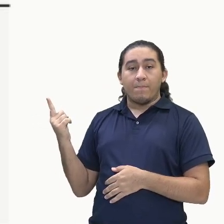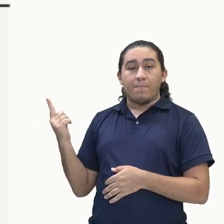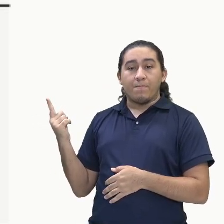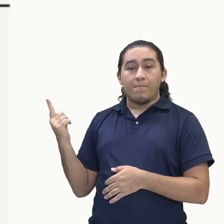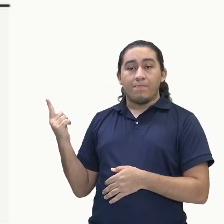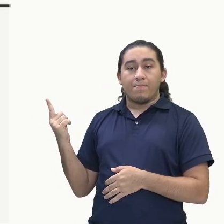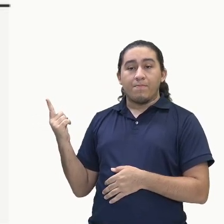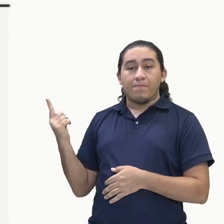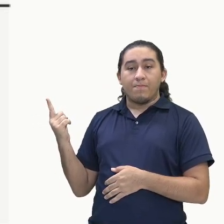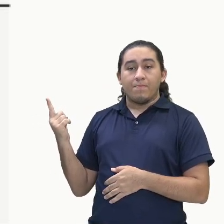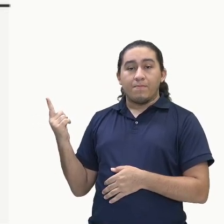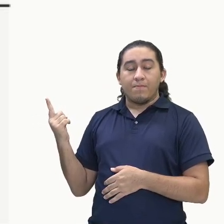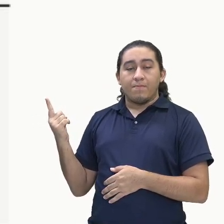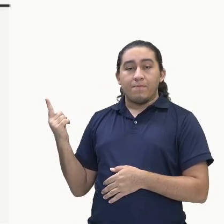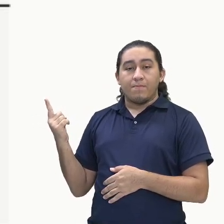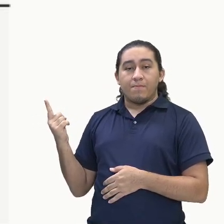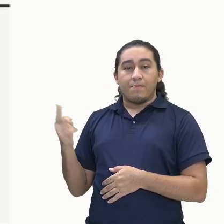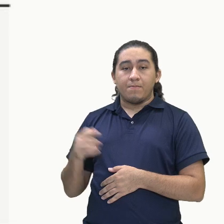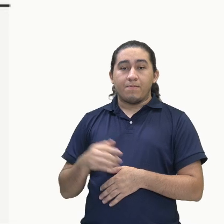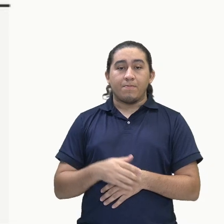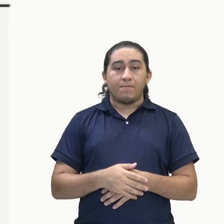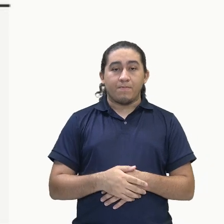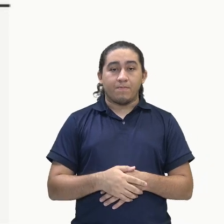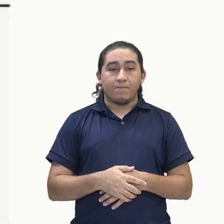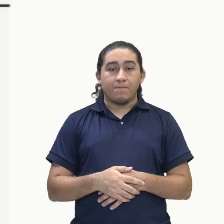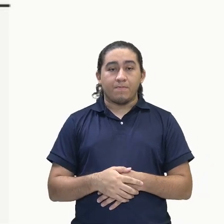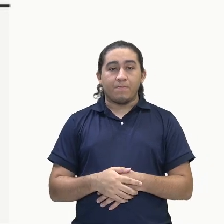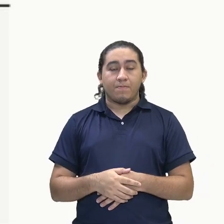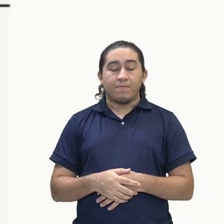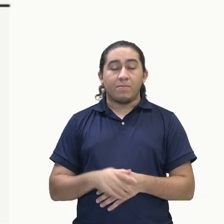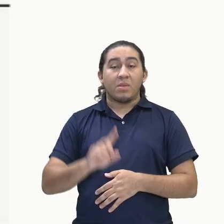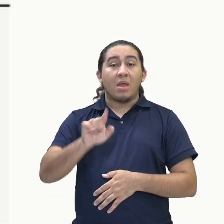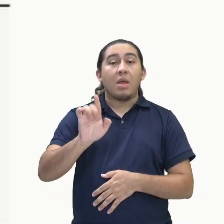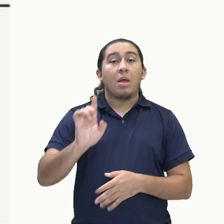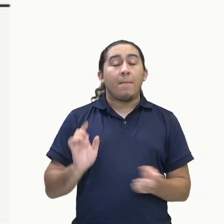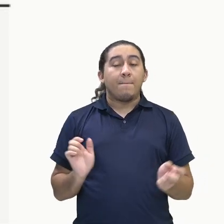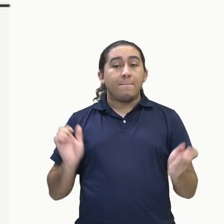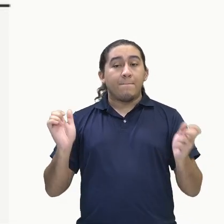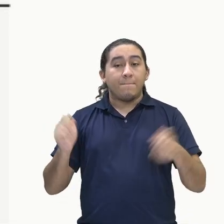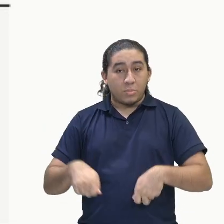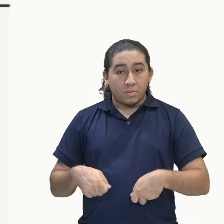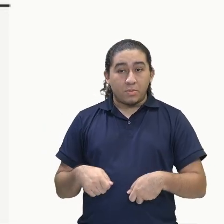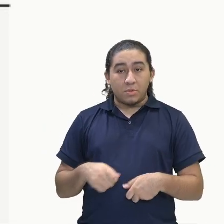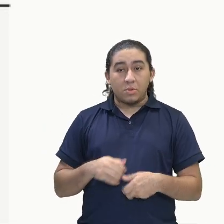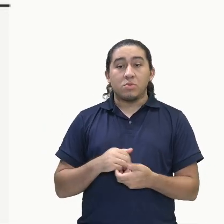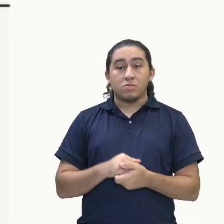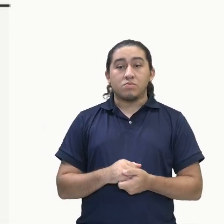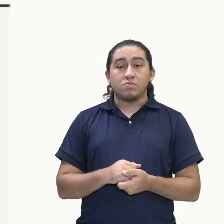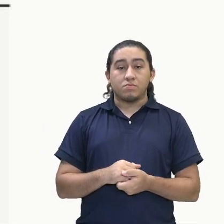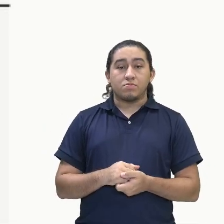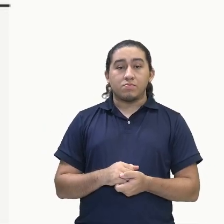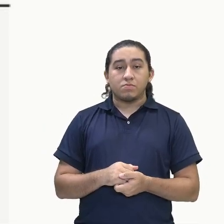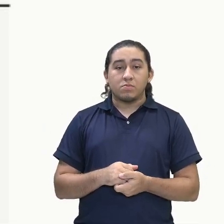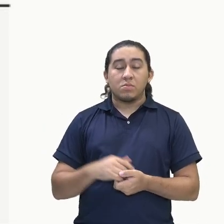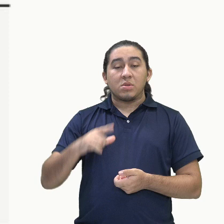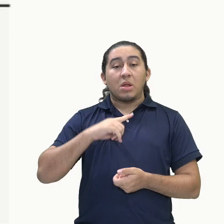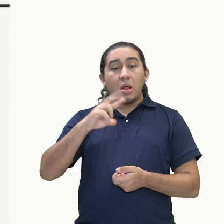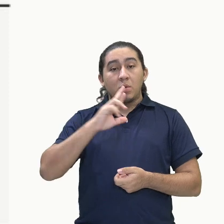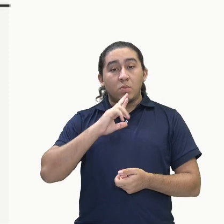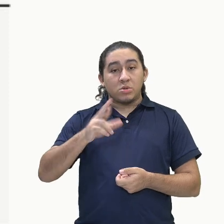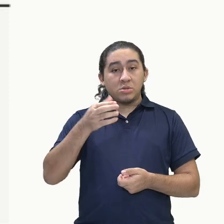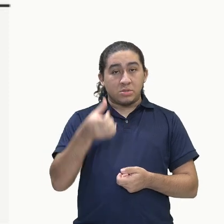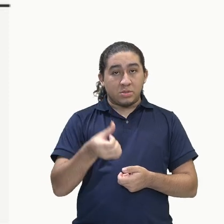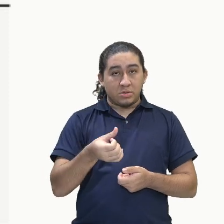3, 4 e 2, 5 e 1. Essa é a probabilidade que a soma de ser 6. Se